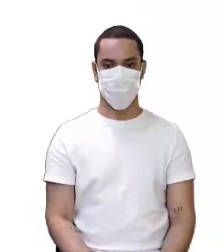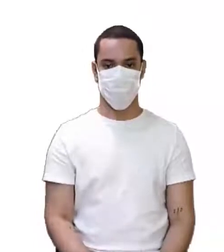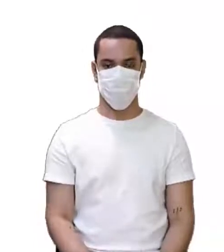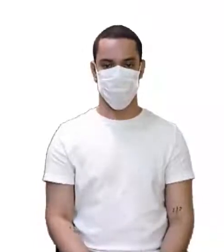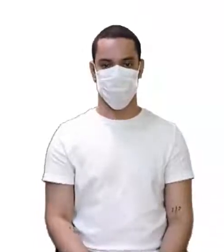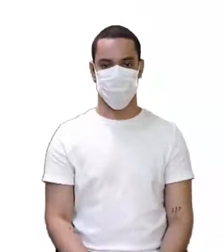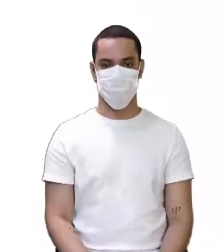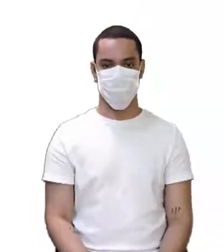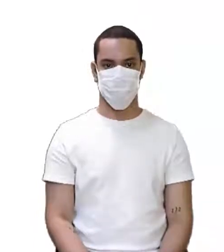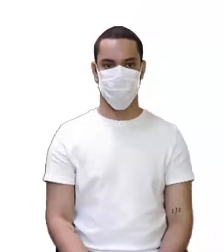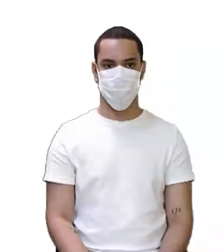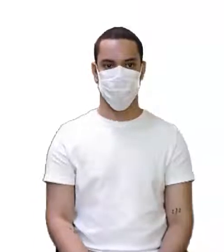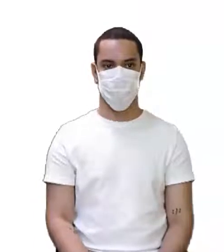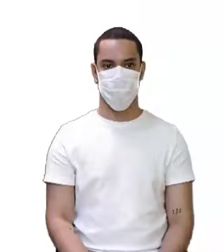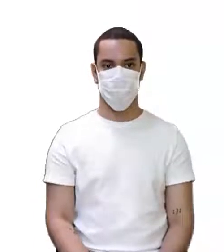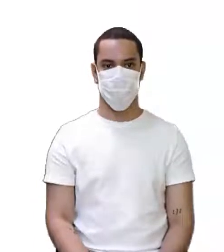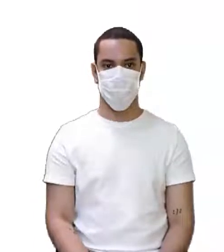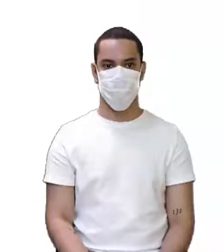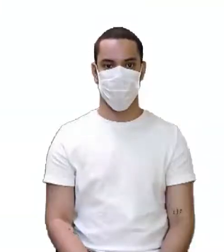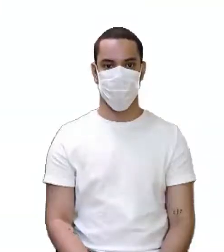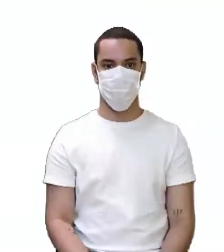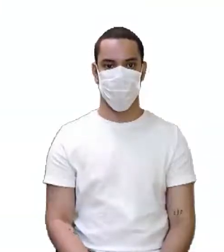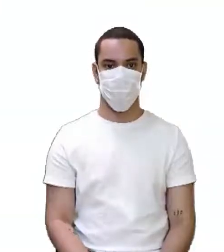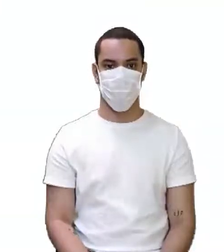Vamos lá?